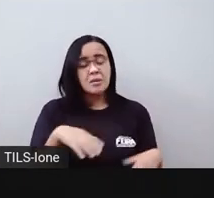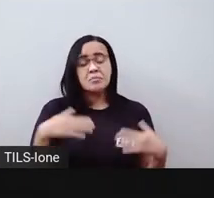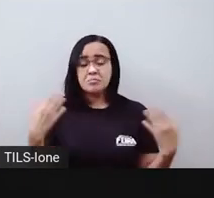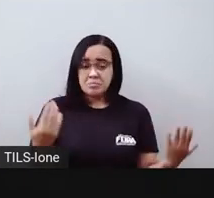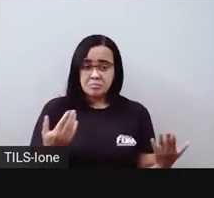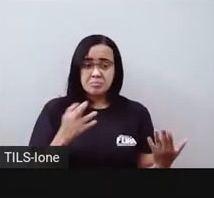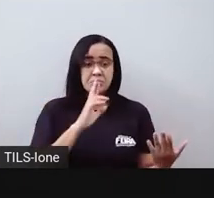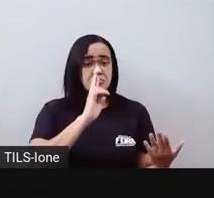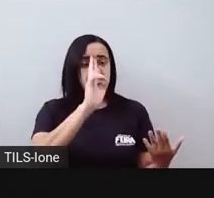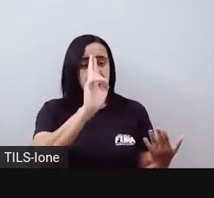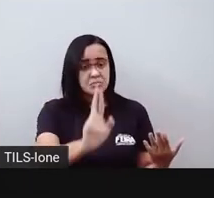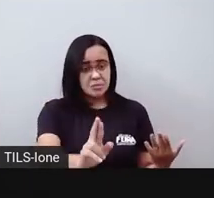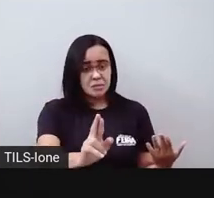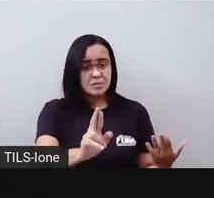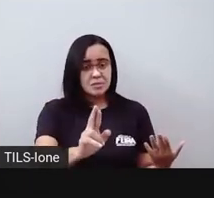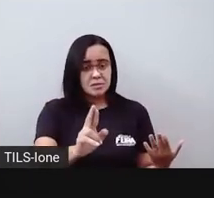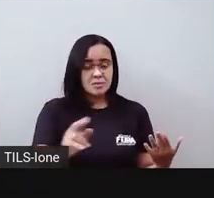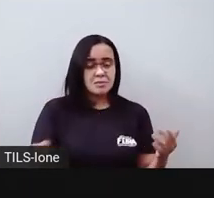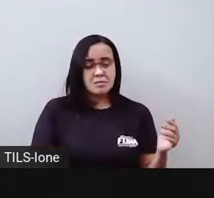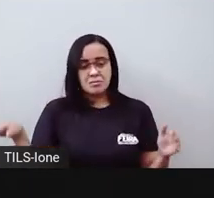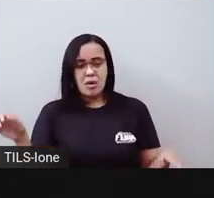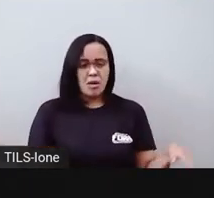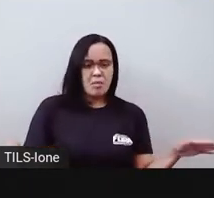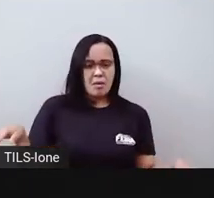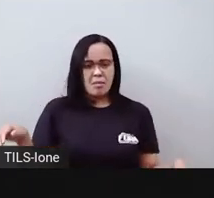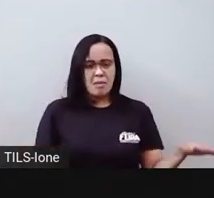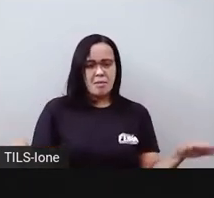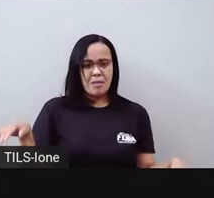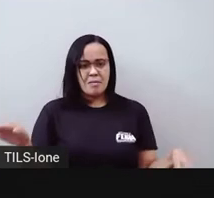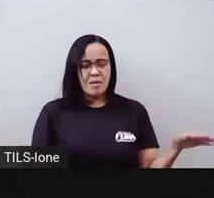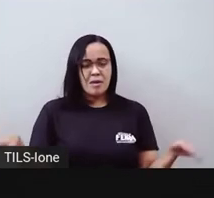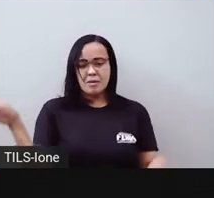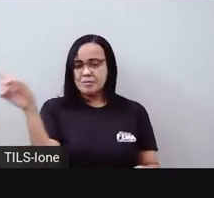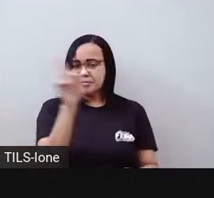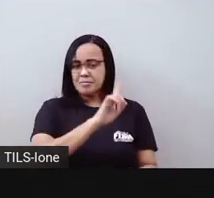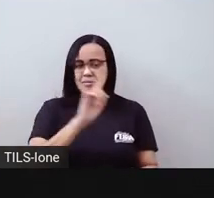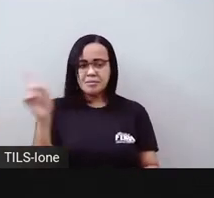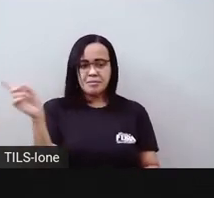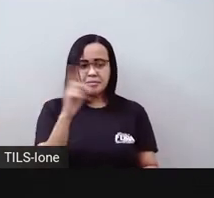ó, se balançando todo e dizendo, ó,